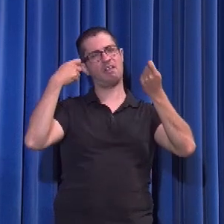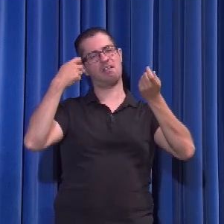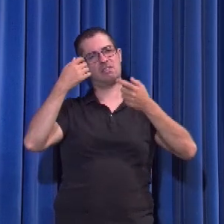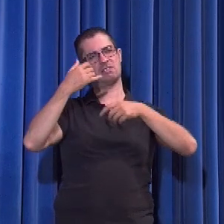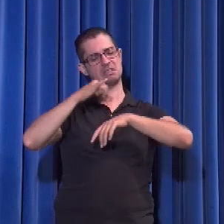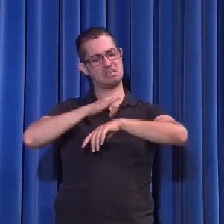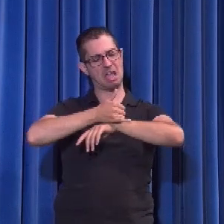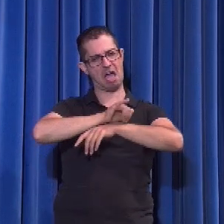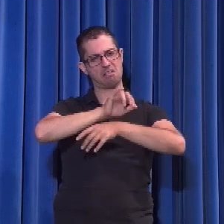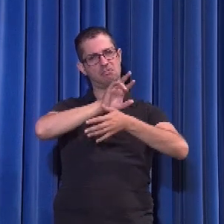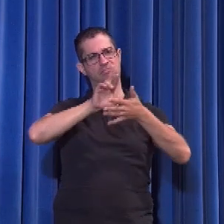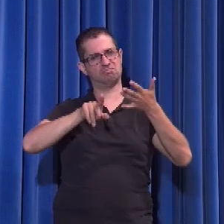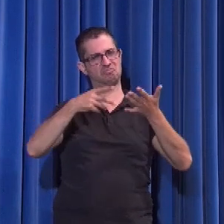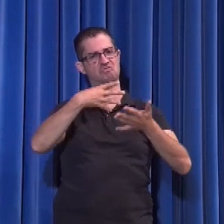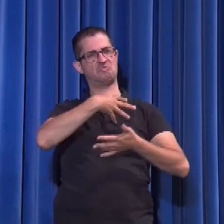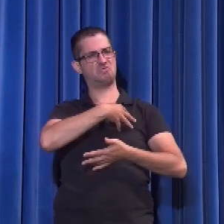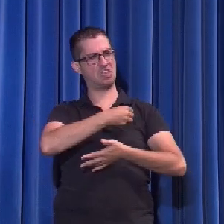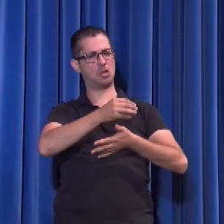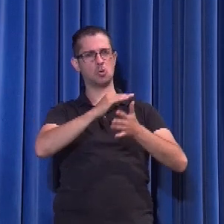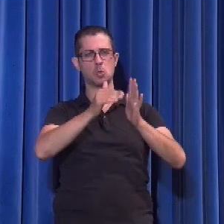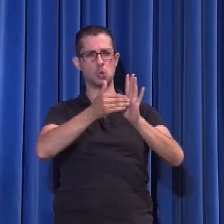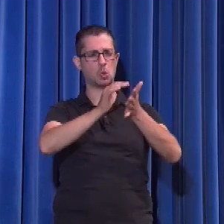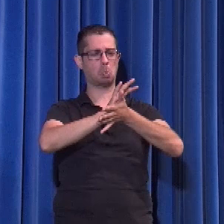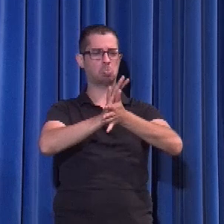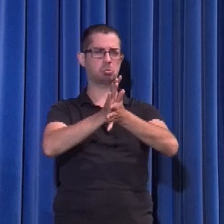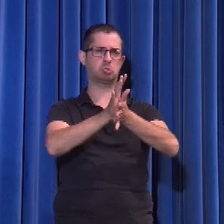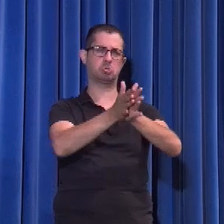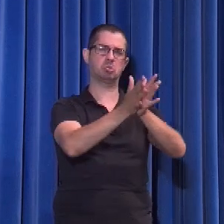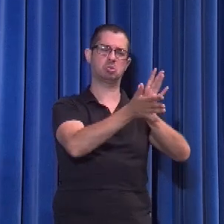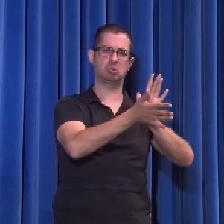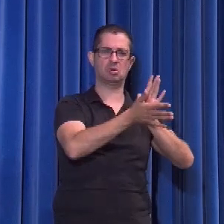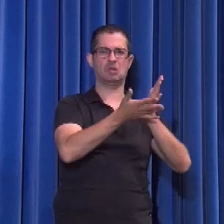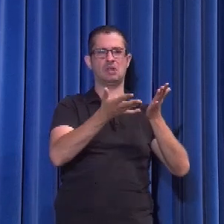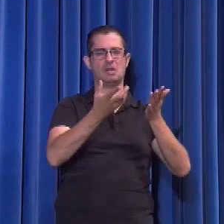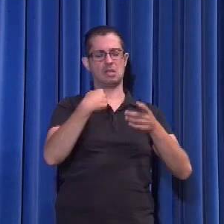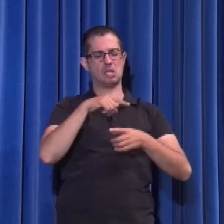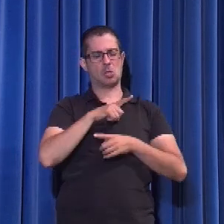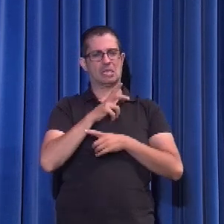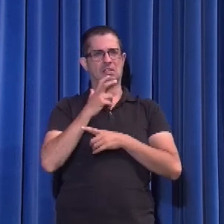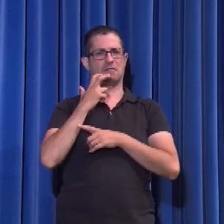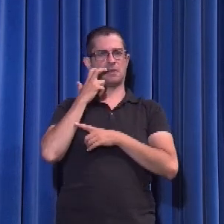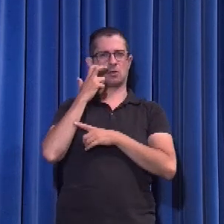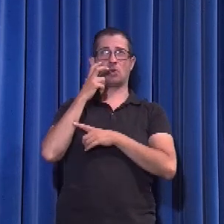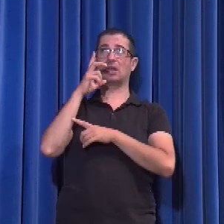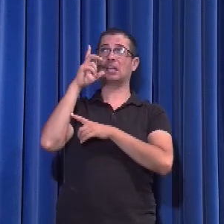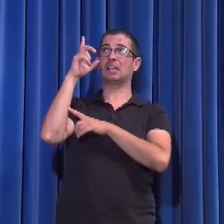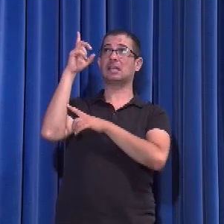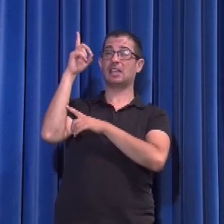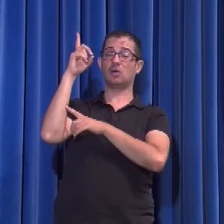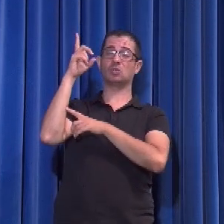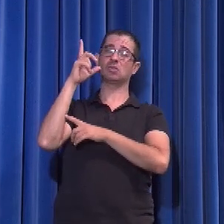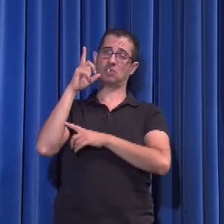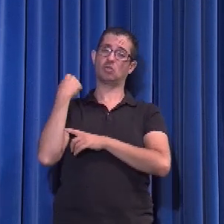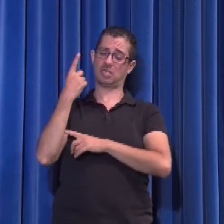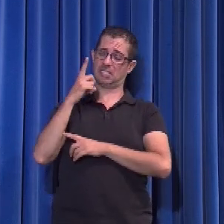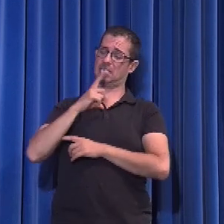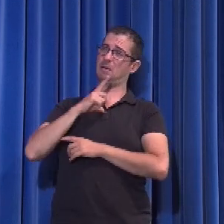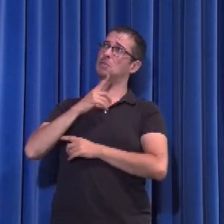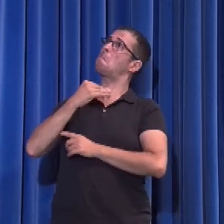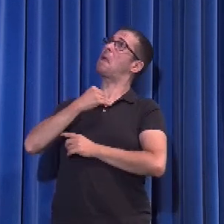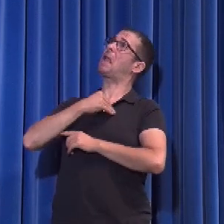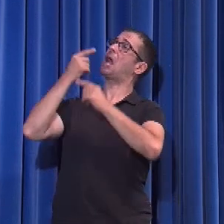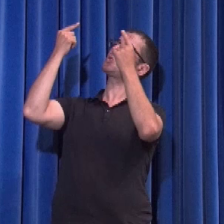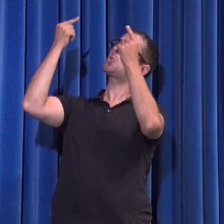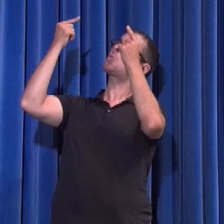Deitemo-nos em nossa vergonha e cubra-nos a nossa ignomínia, porque temos pecado contra o Senhor nosso